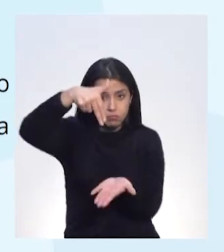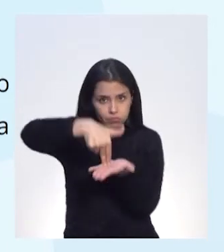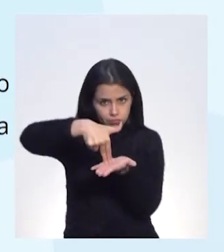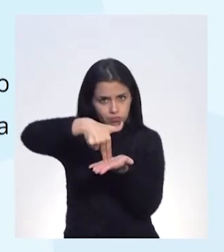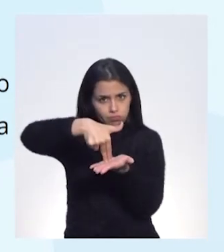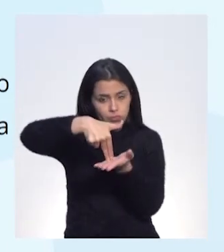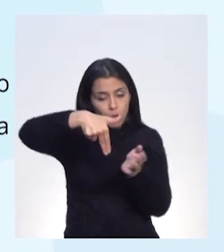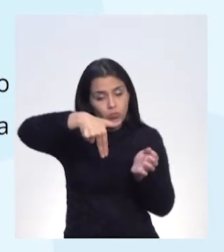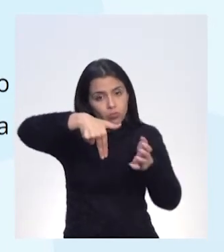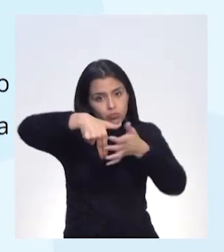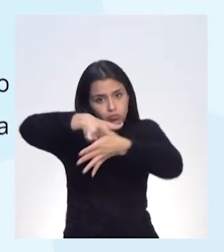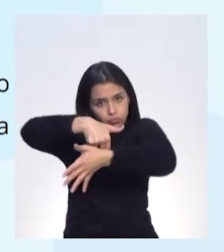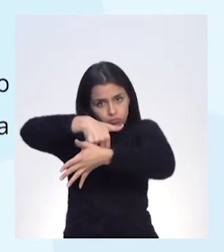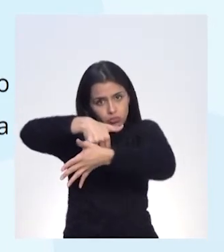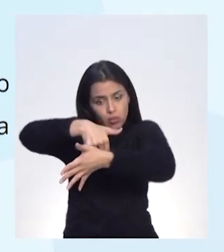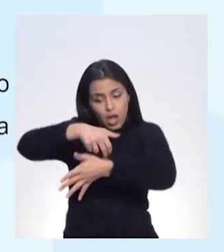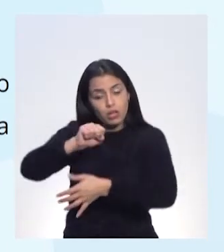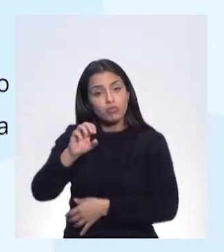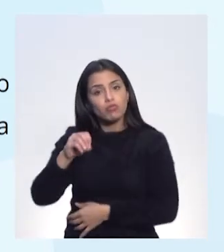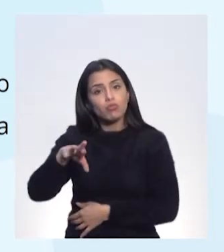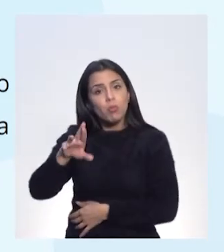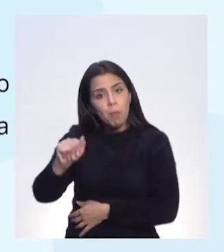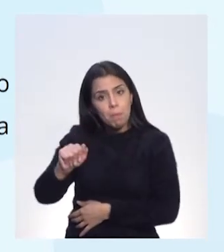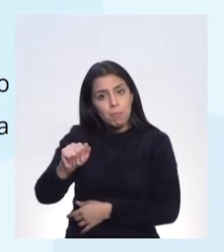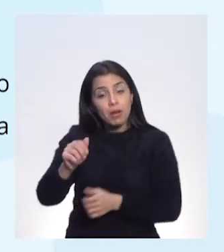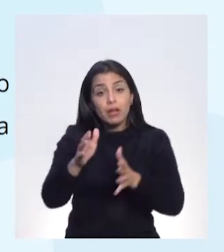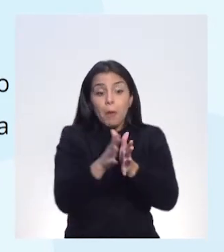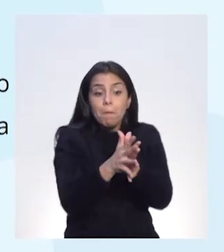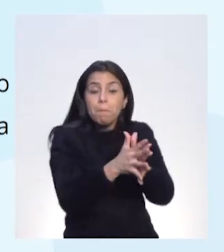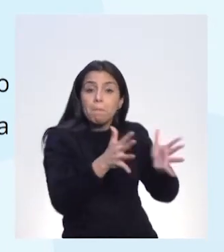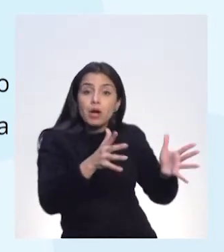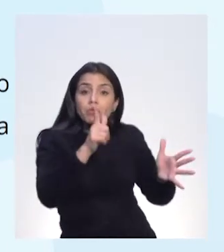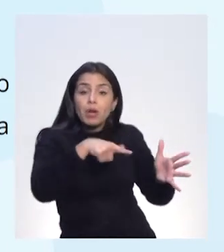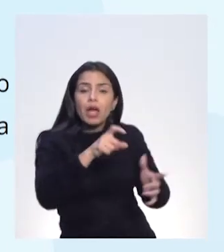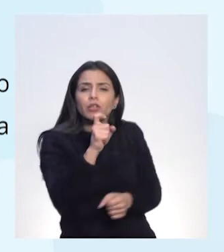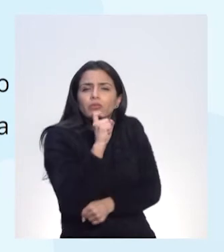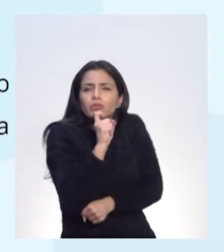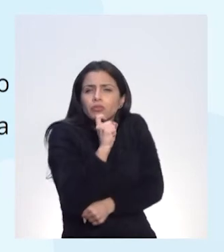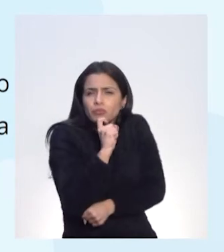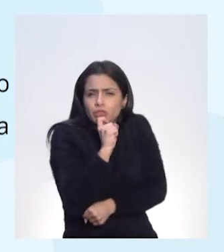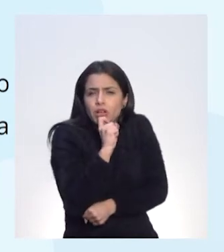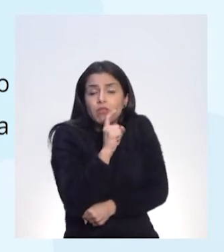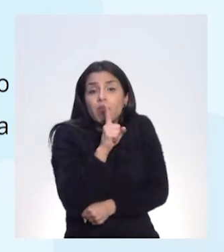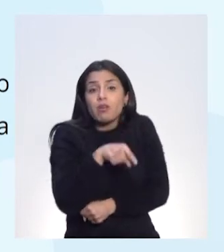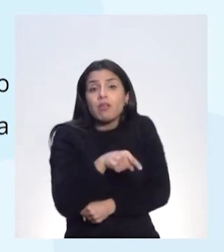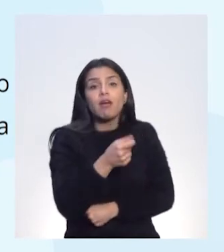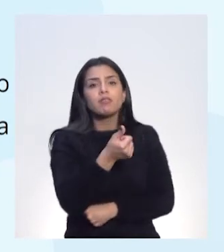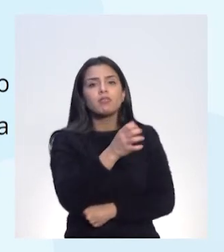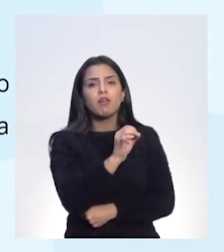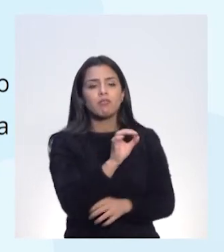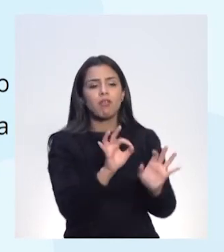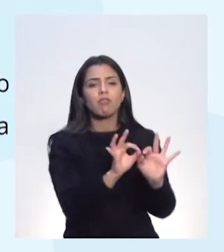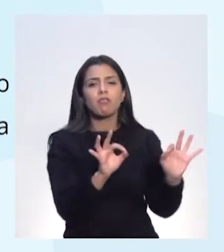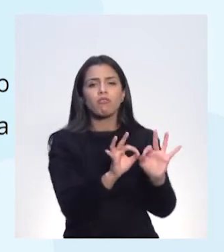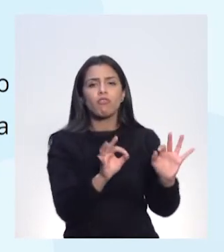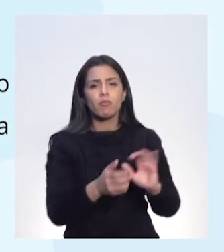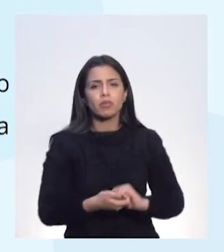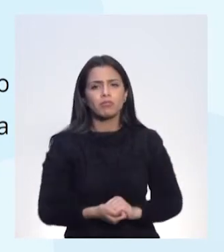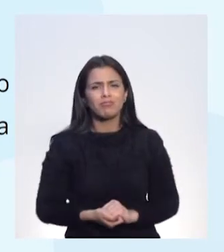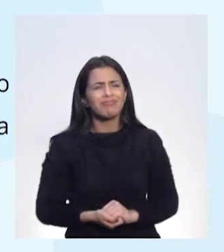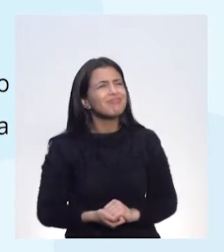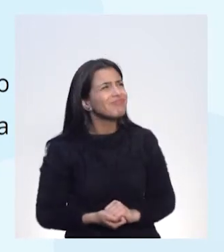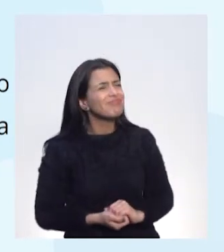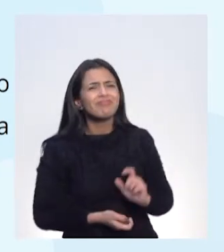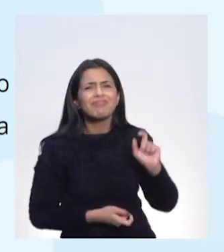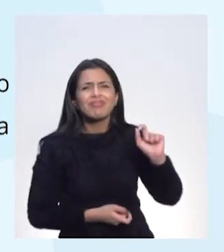é no solstício de inverno, onde ela mediu 60 centímetros. Aí você pode falar, professora, que